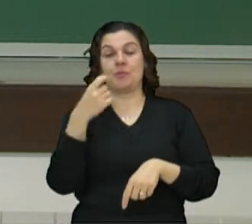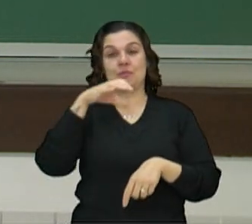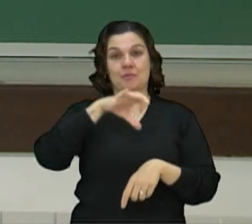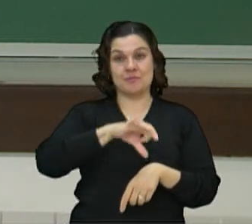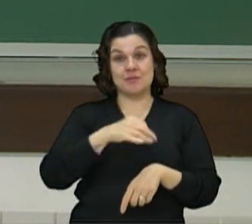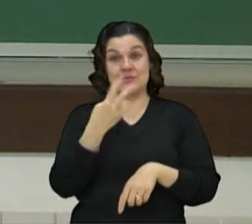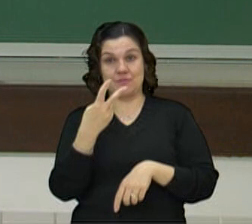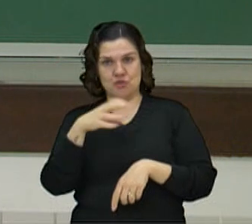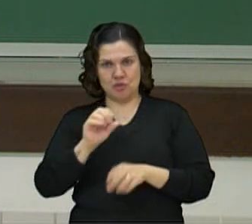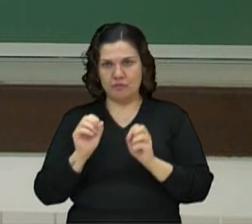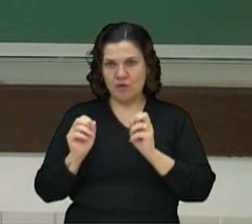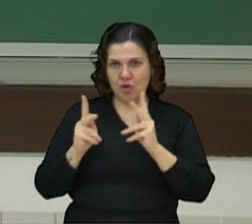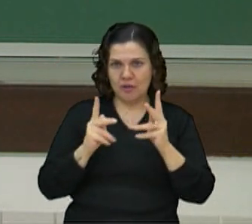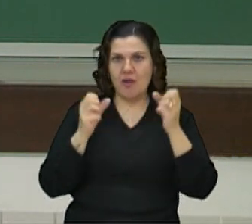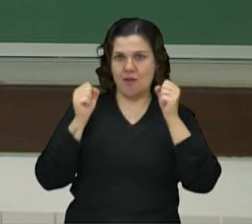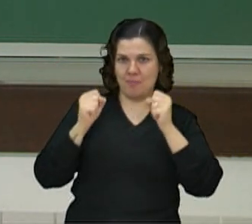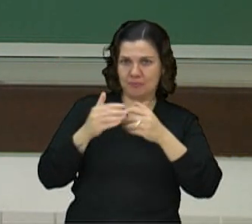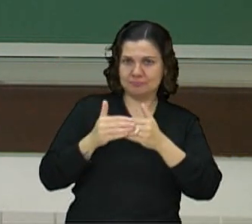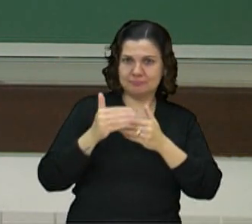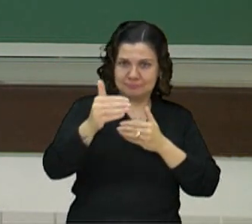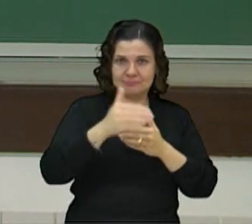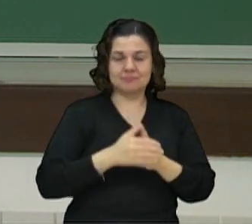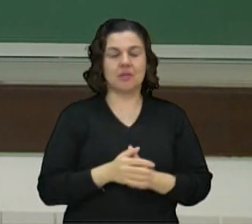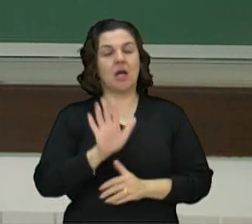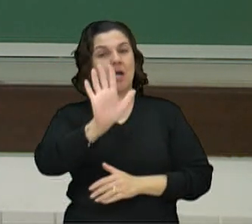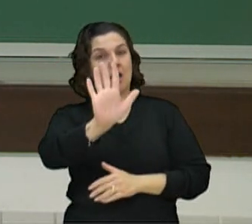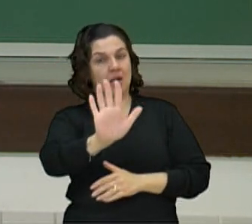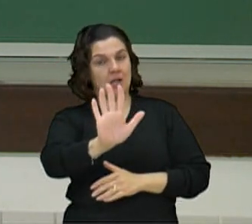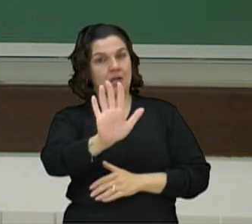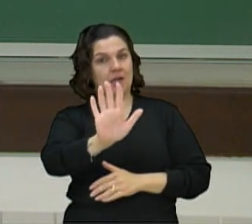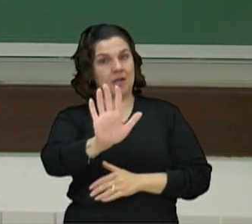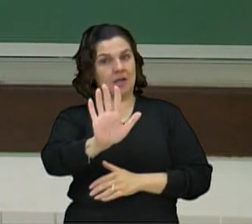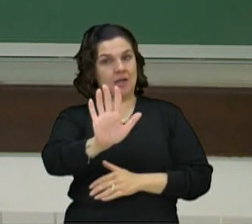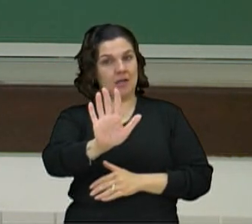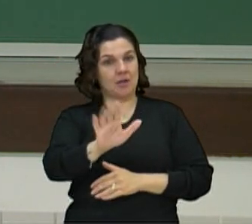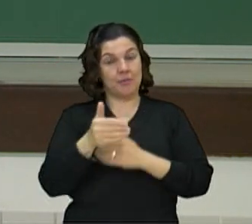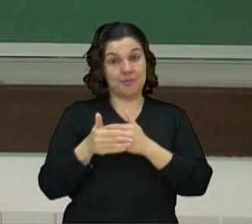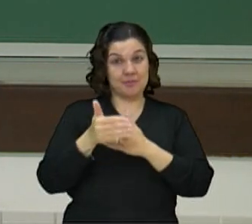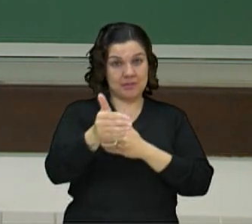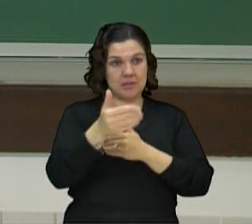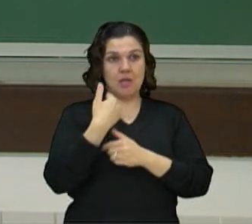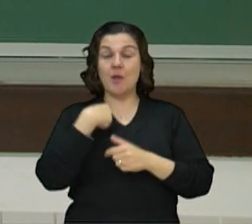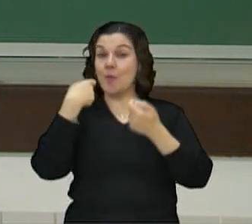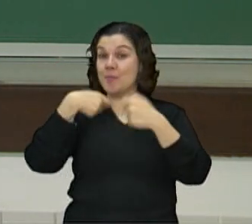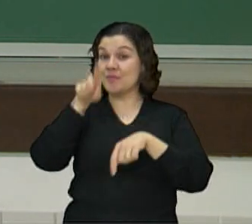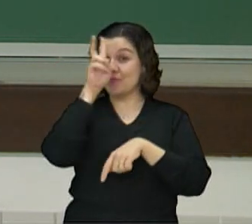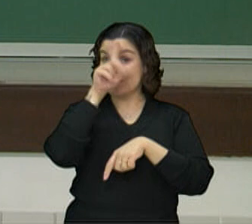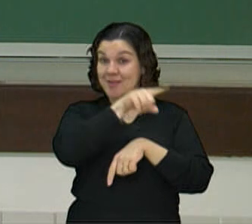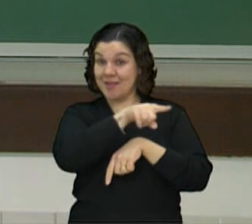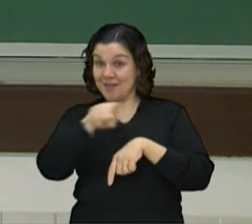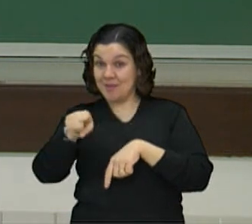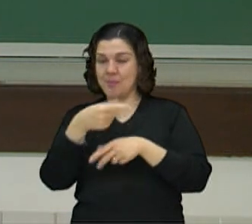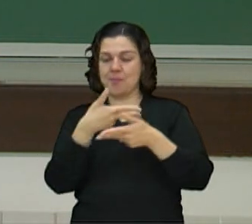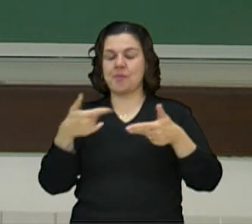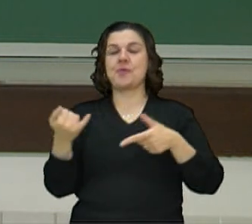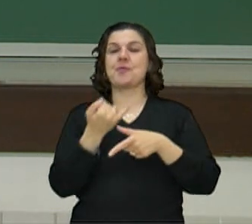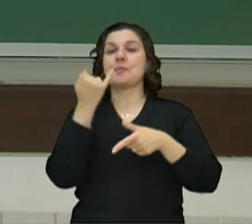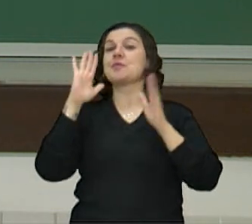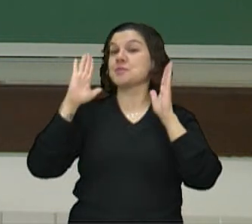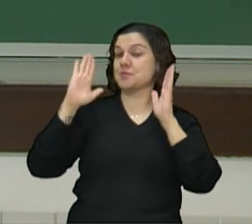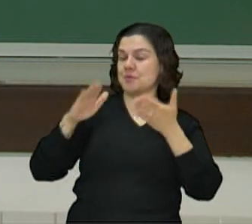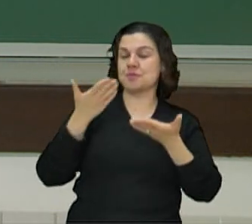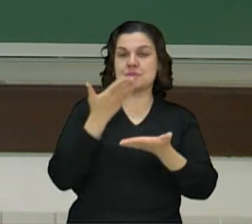1929. Ok? Podemos seguir? Mas para seguir, eu preciso que você lembre de algumas coisas importantes que nós